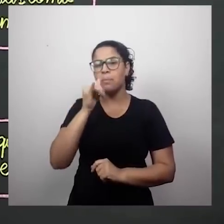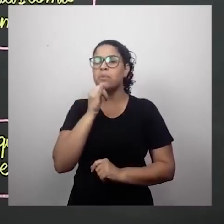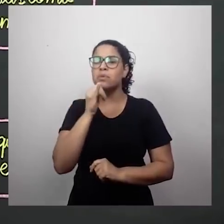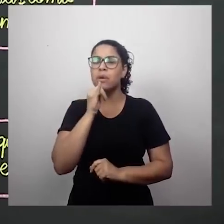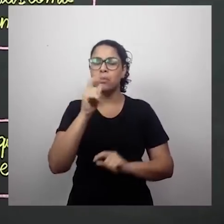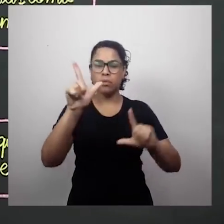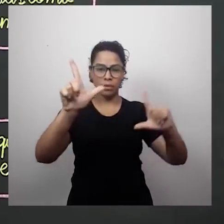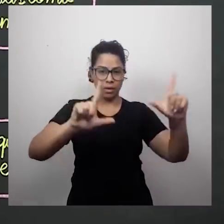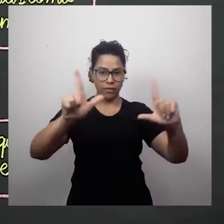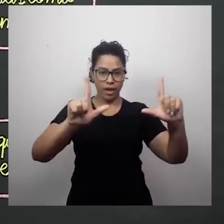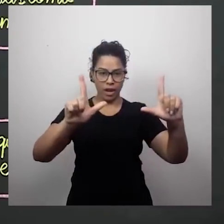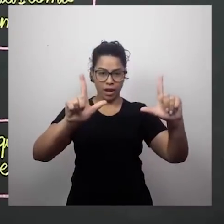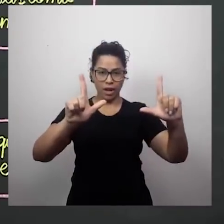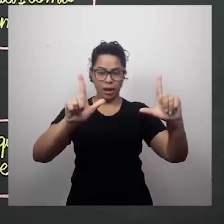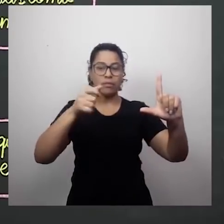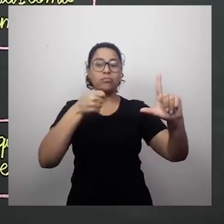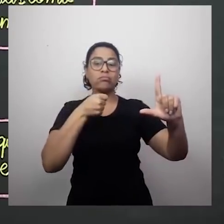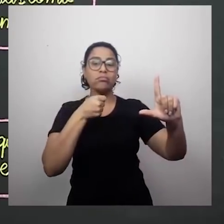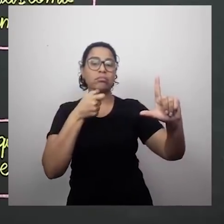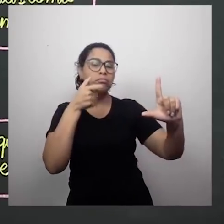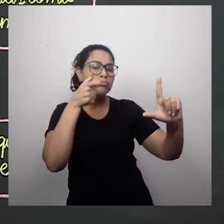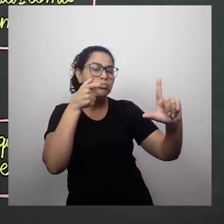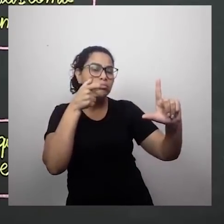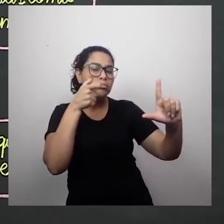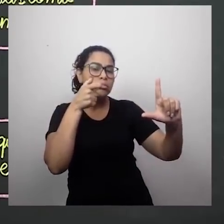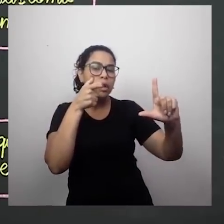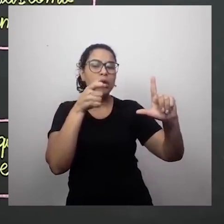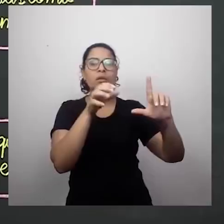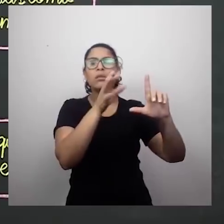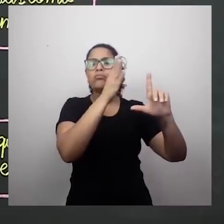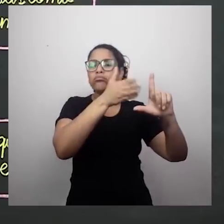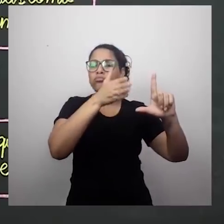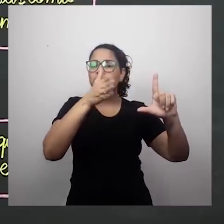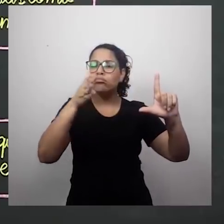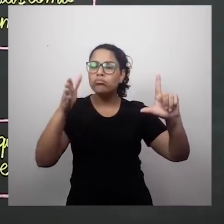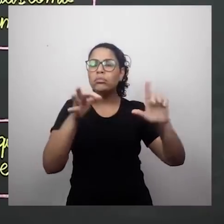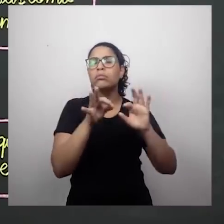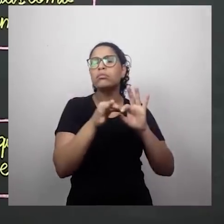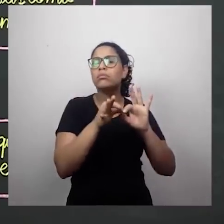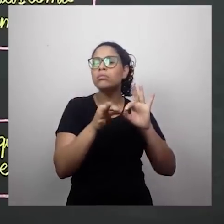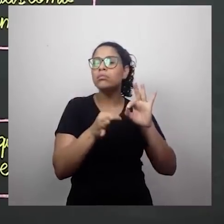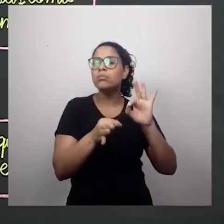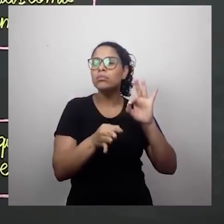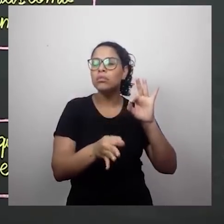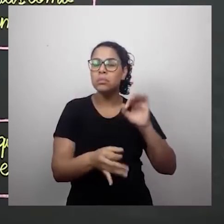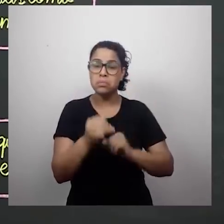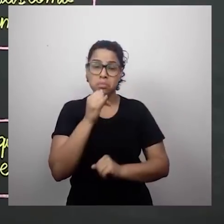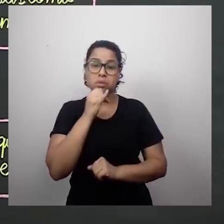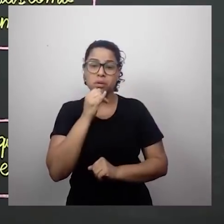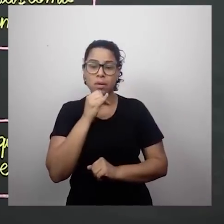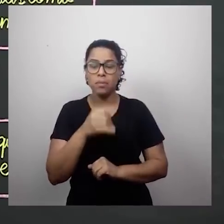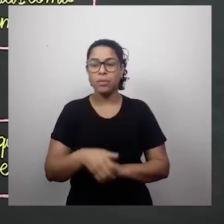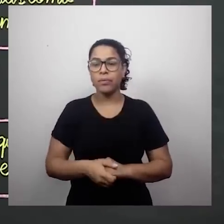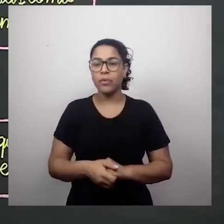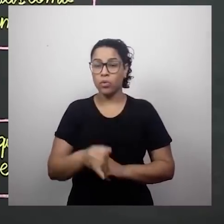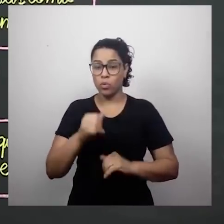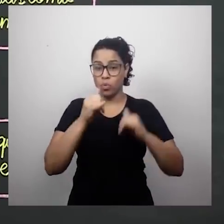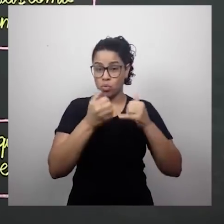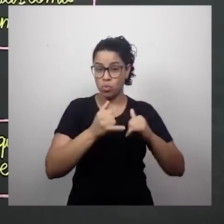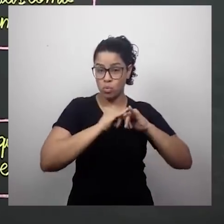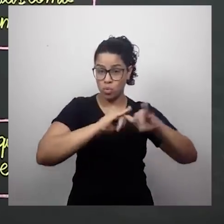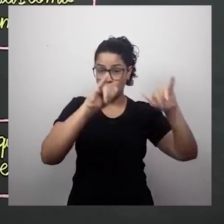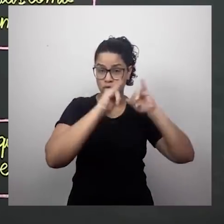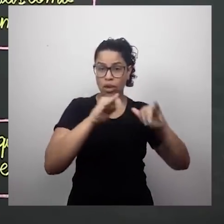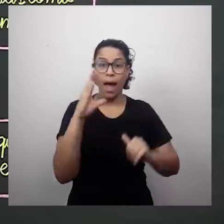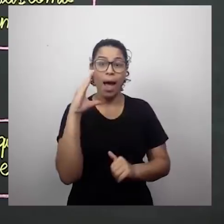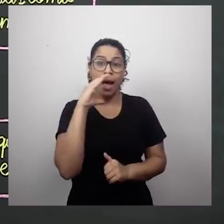um programa jornalístico na TV, em relação à extensão dos materiais que você assiste. Perceba, por exemplo, que quando é uma notícia, é um